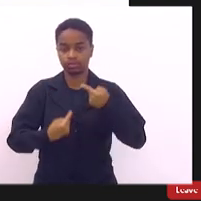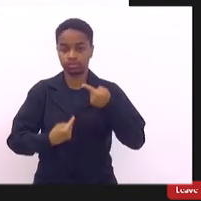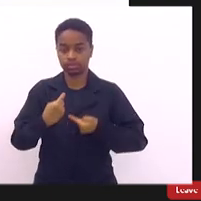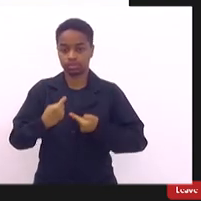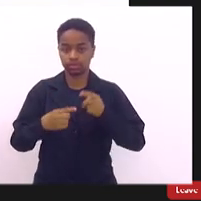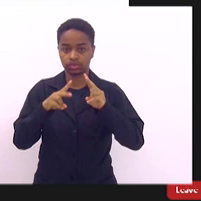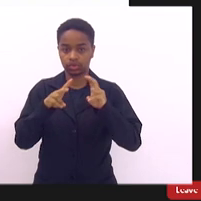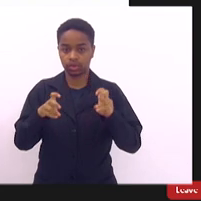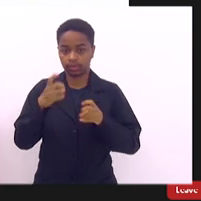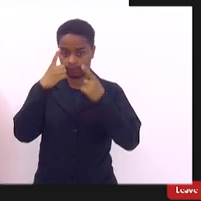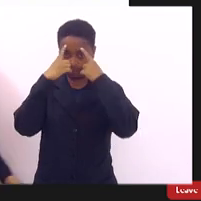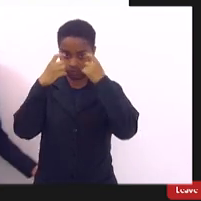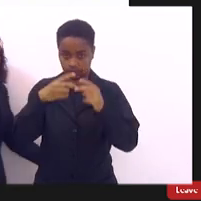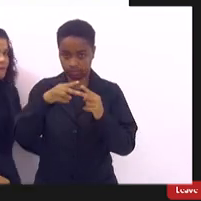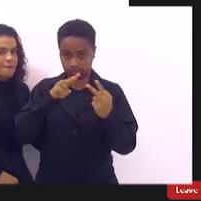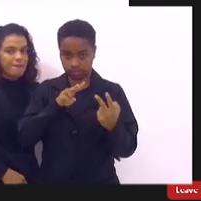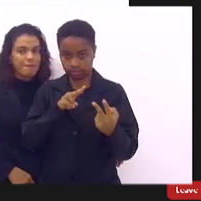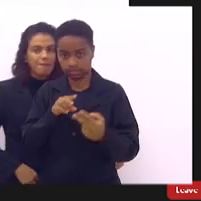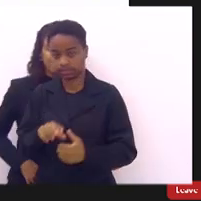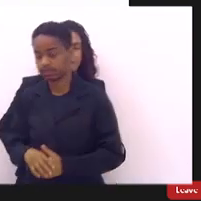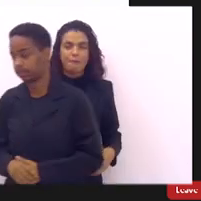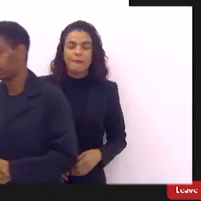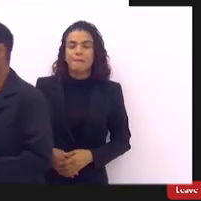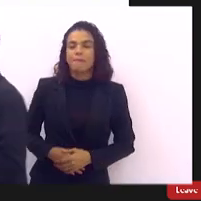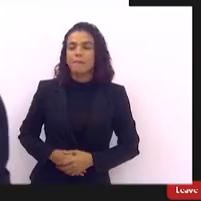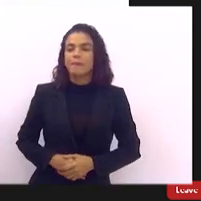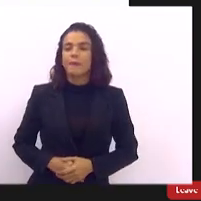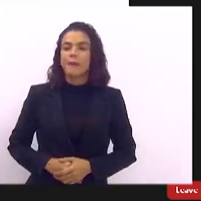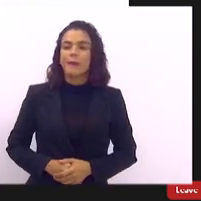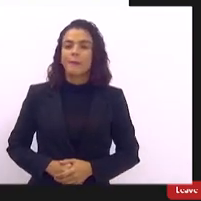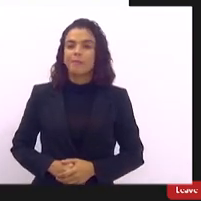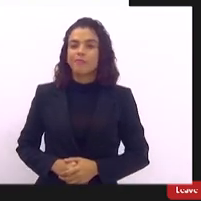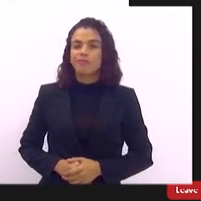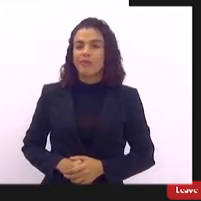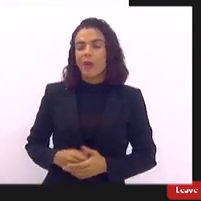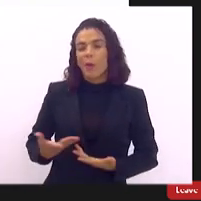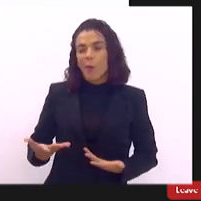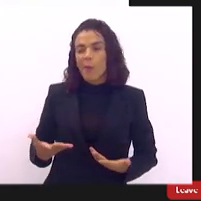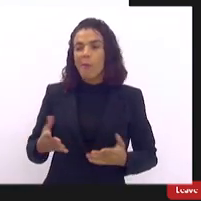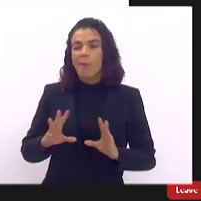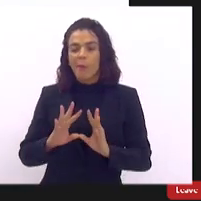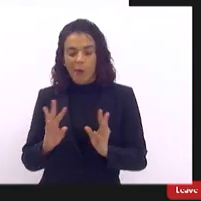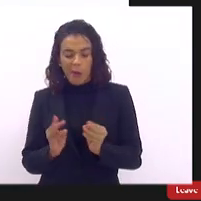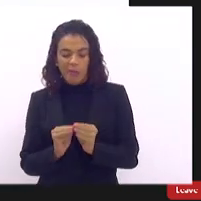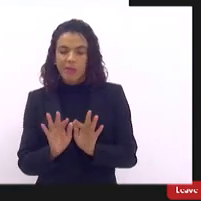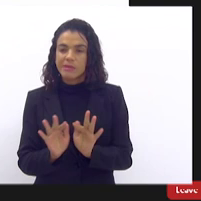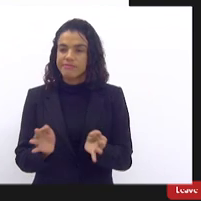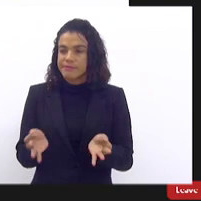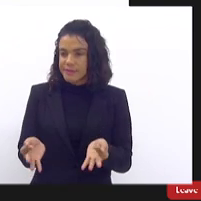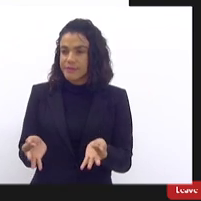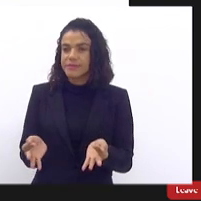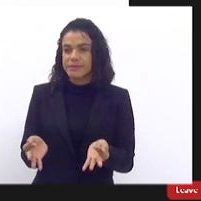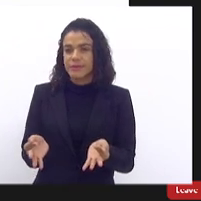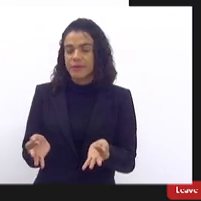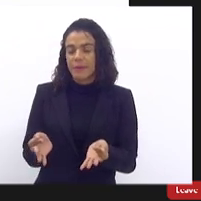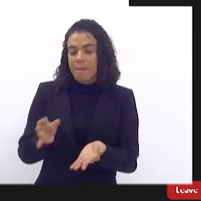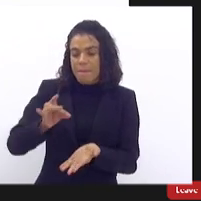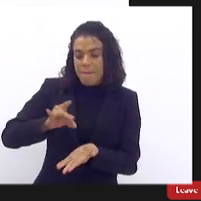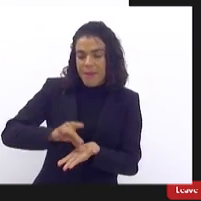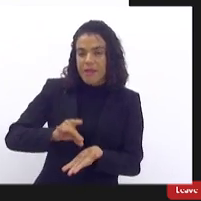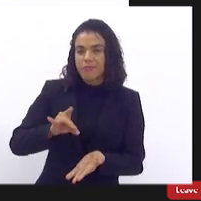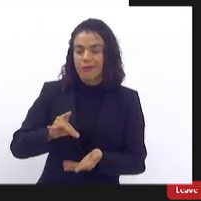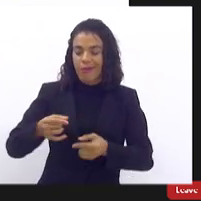violência online, surgirem aquelas objeções um pouco simplistas, né? De que o próprio fato de